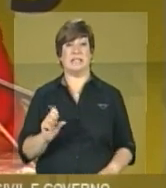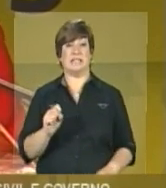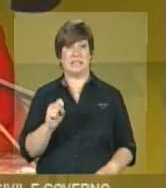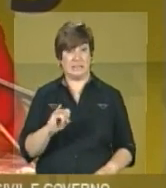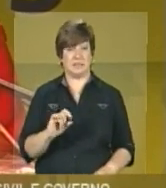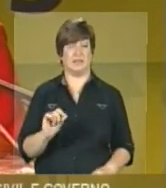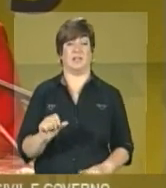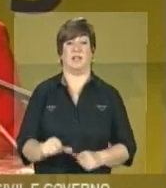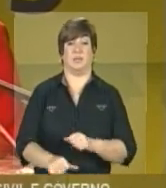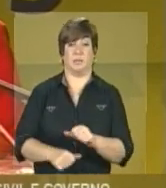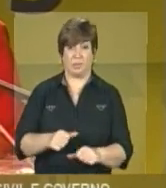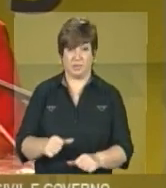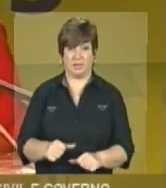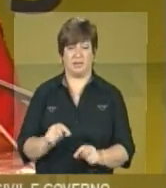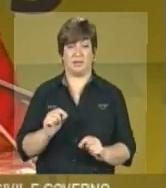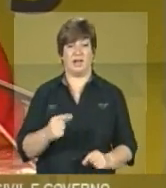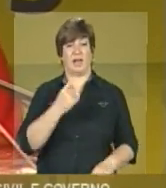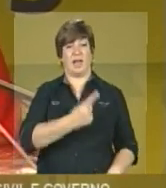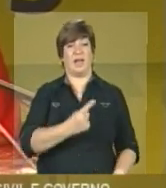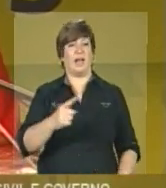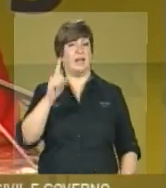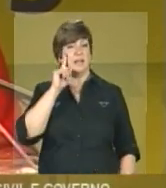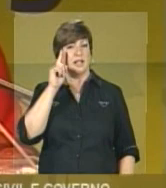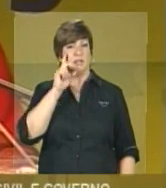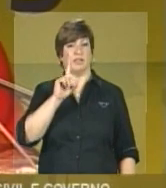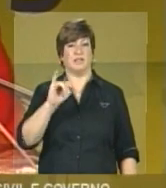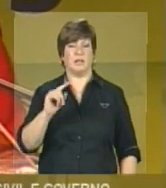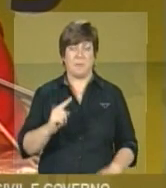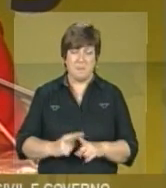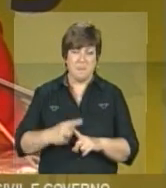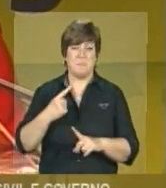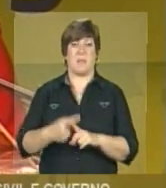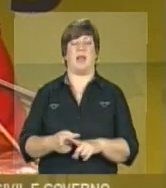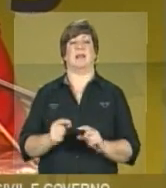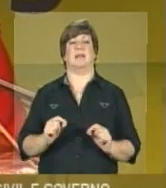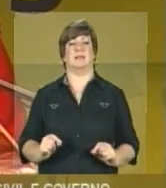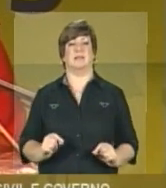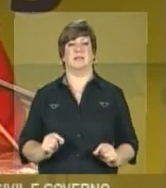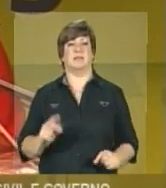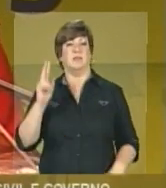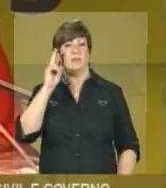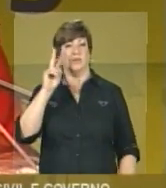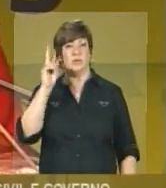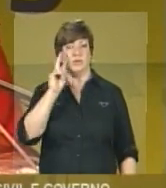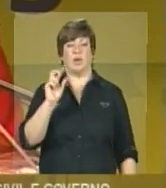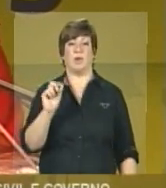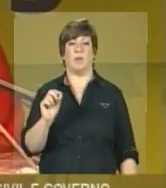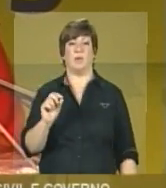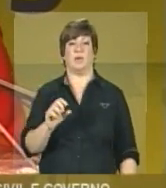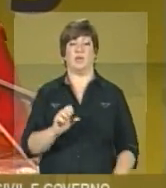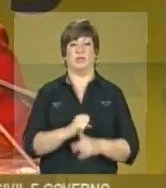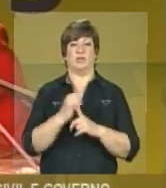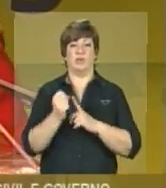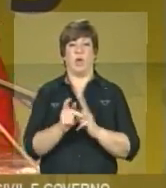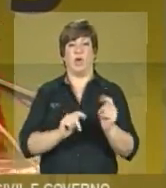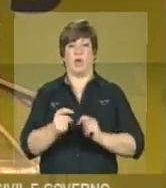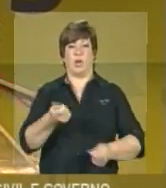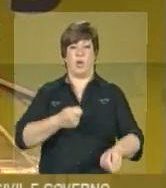transformar a cada dia mais, do ponto de vista